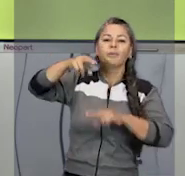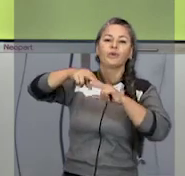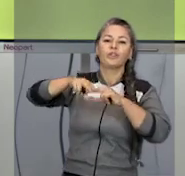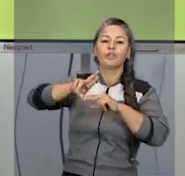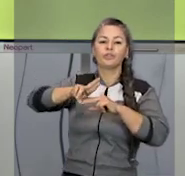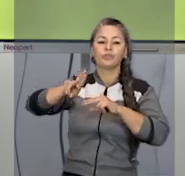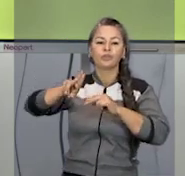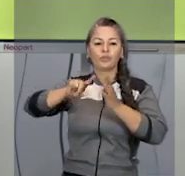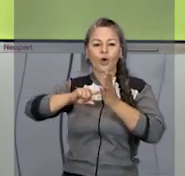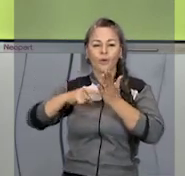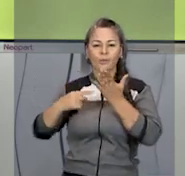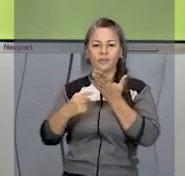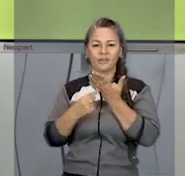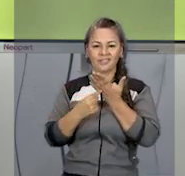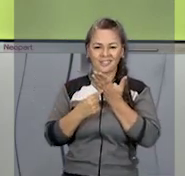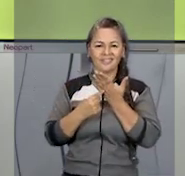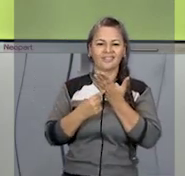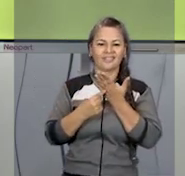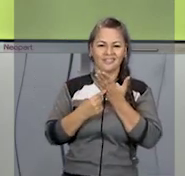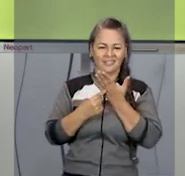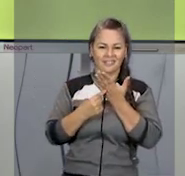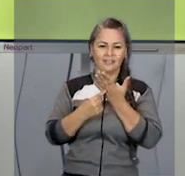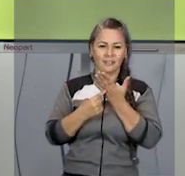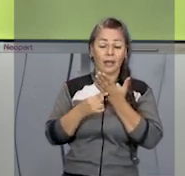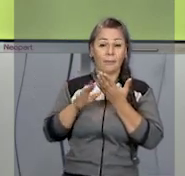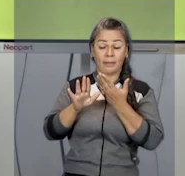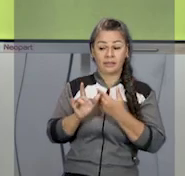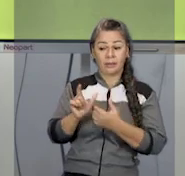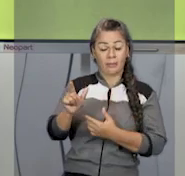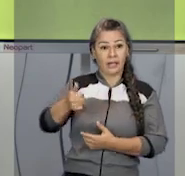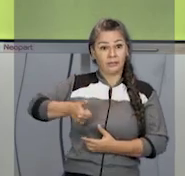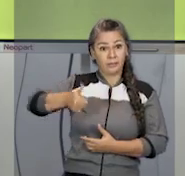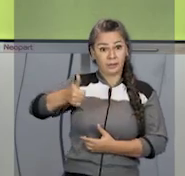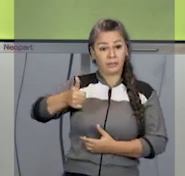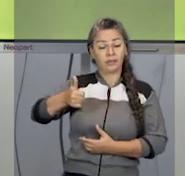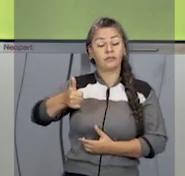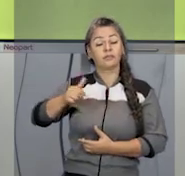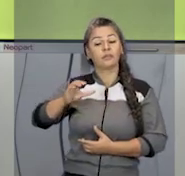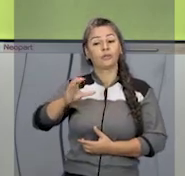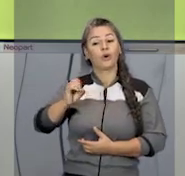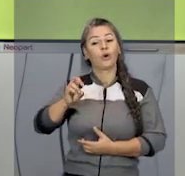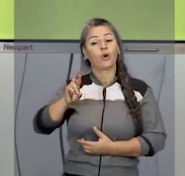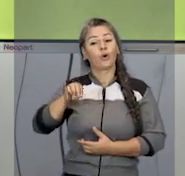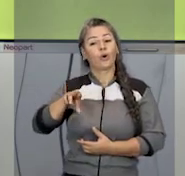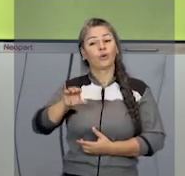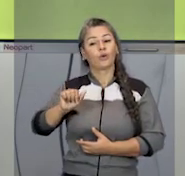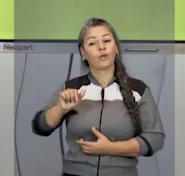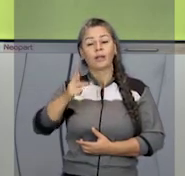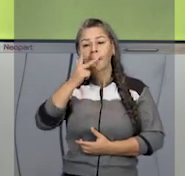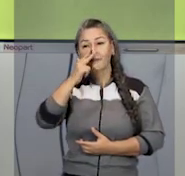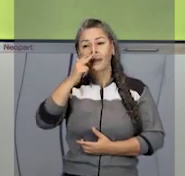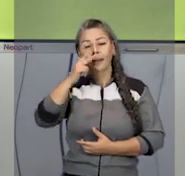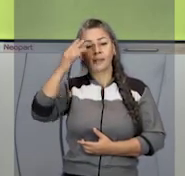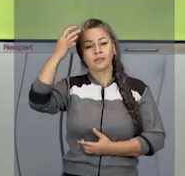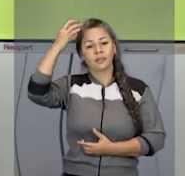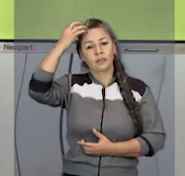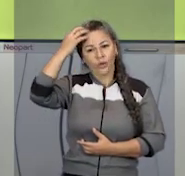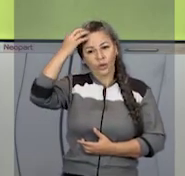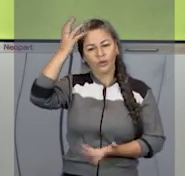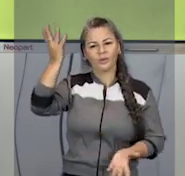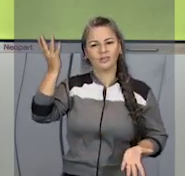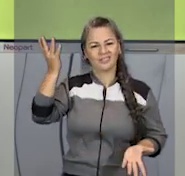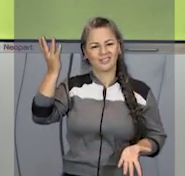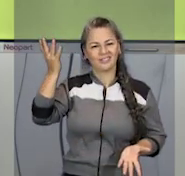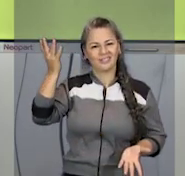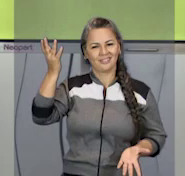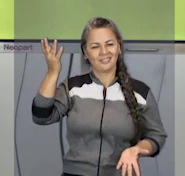ele é arredondado, tem forma de uma coroa, parece uma coroa. Ok? Então, por isso que recebeu esse nome,